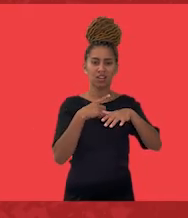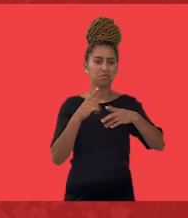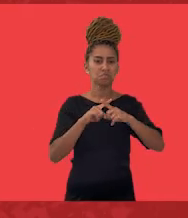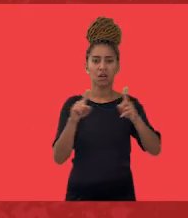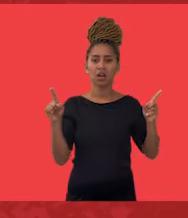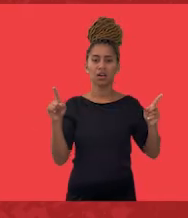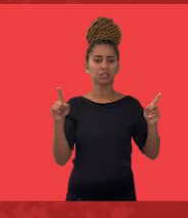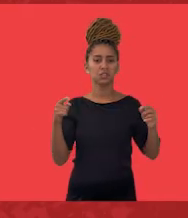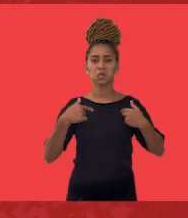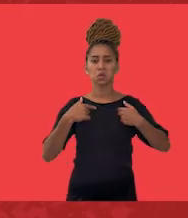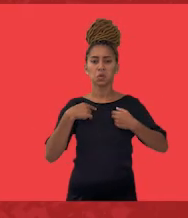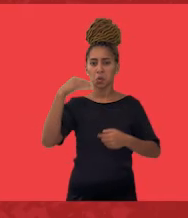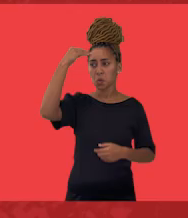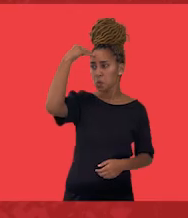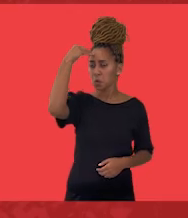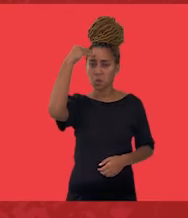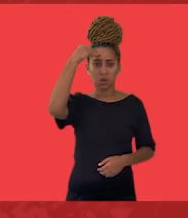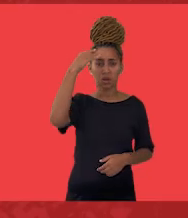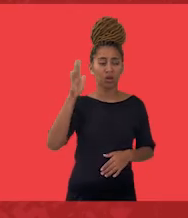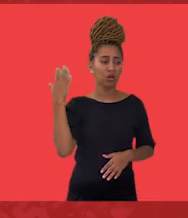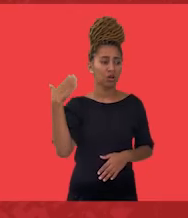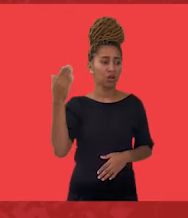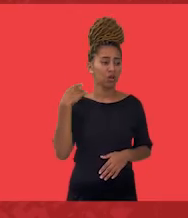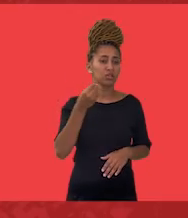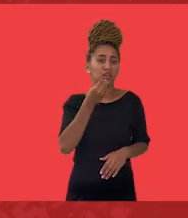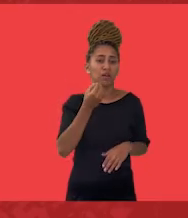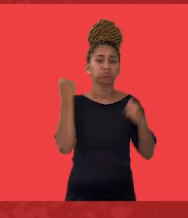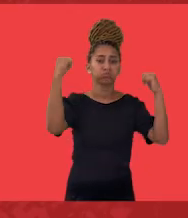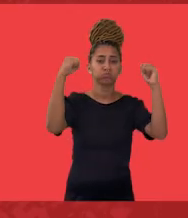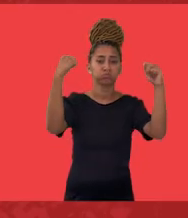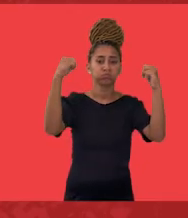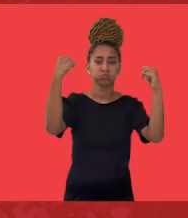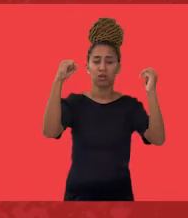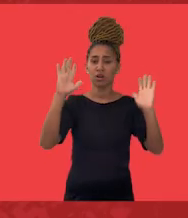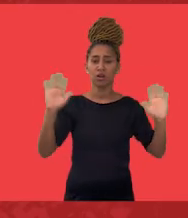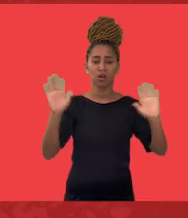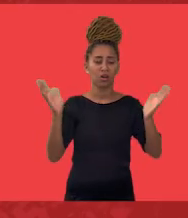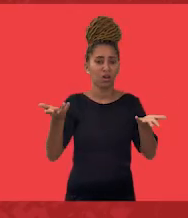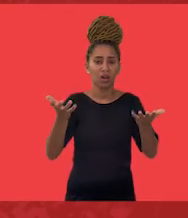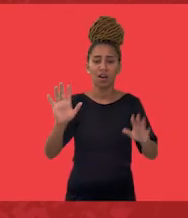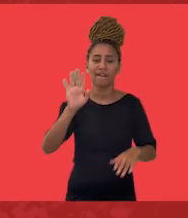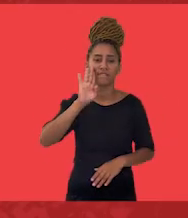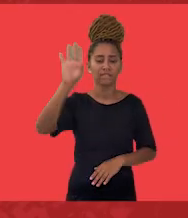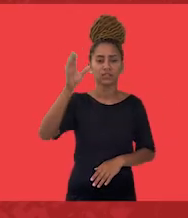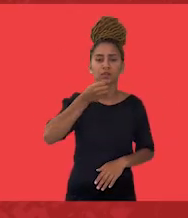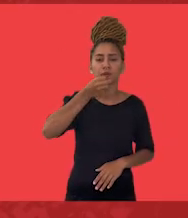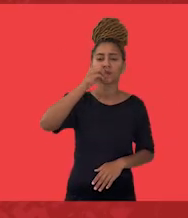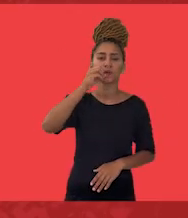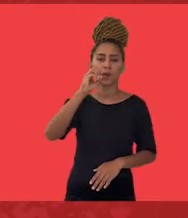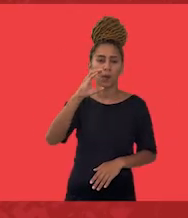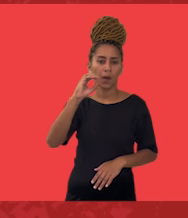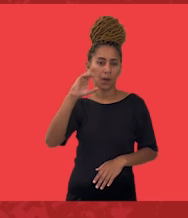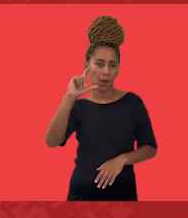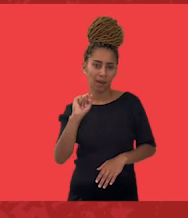sandálias. Iconoclasta ao contrário, consumista porcina, de viver em meu tempo 1,